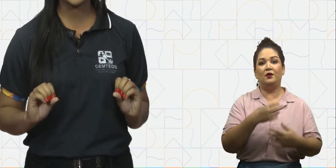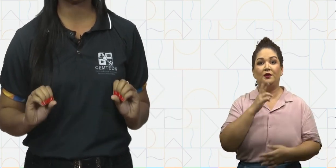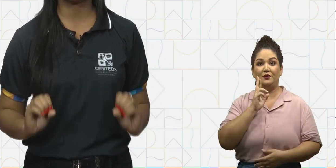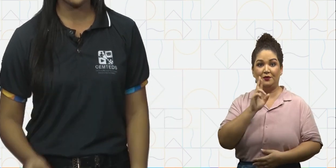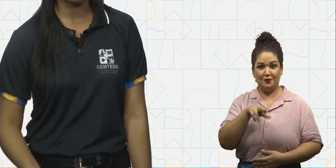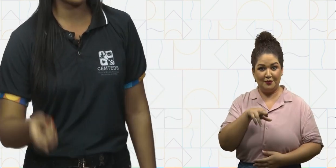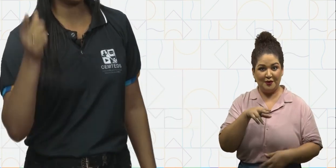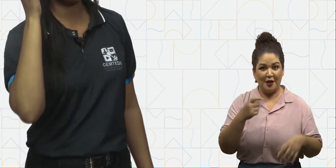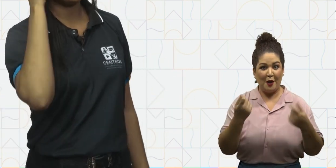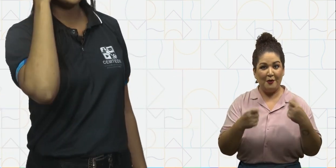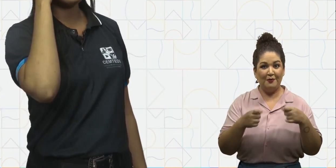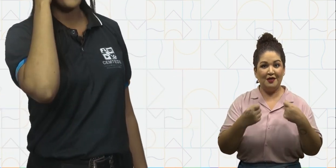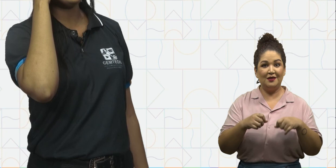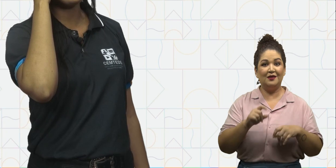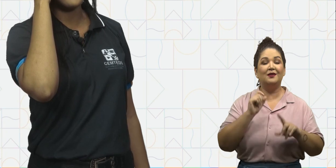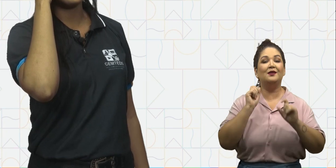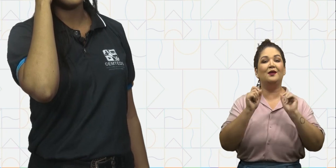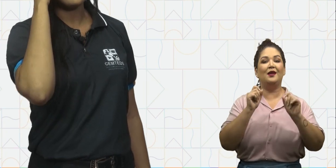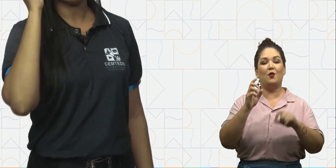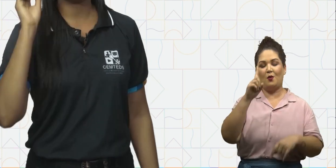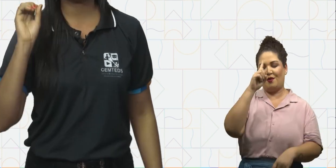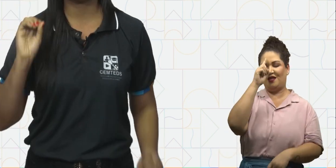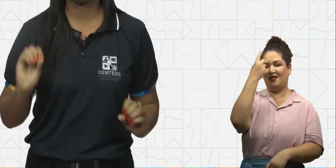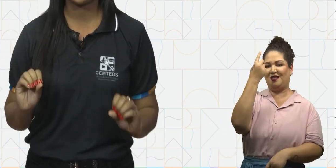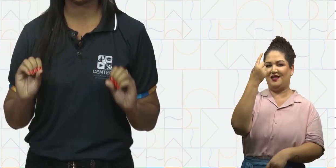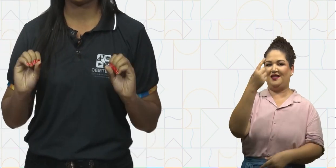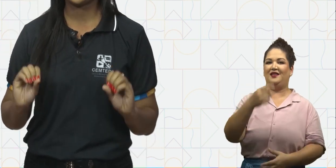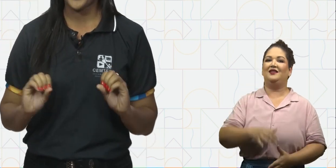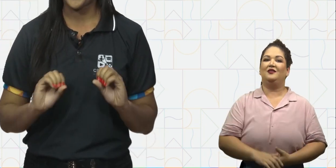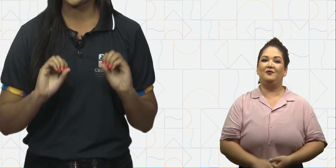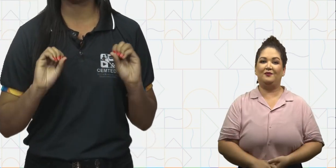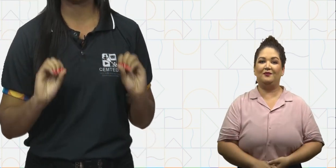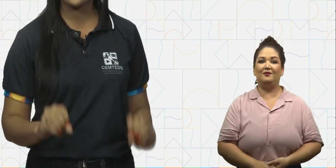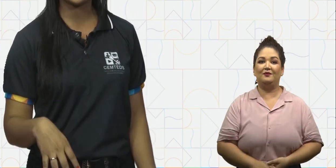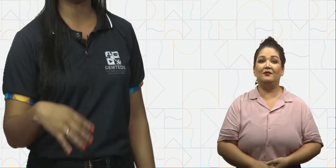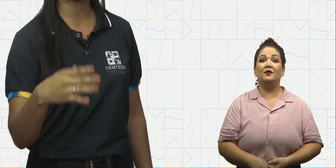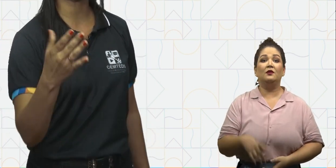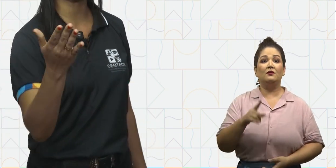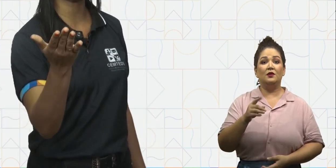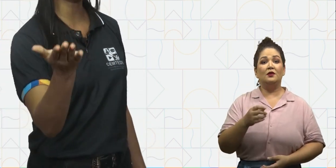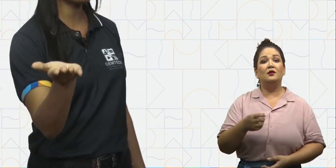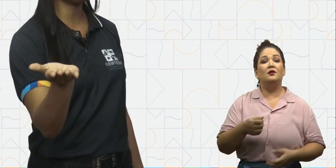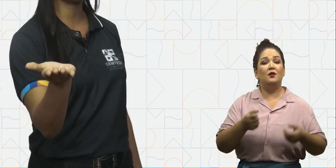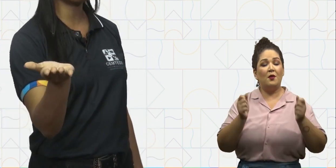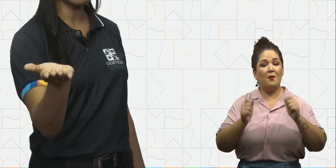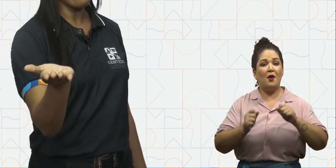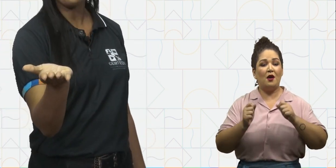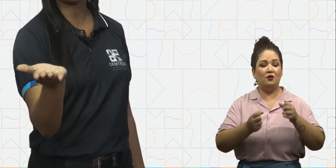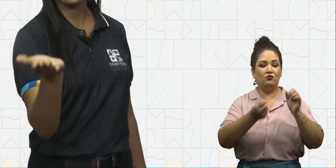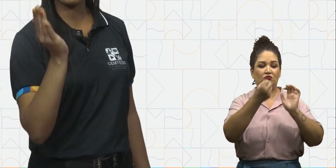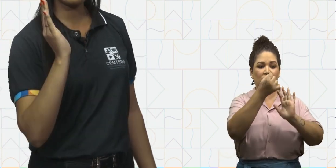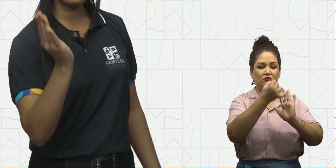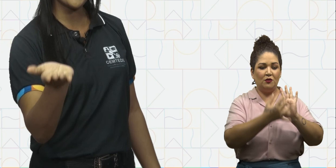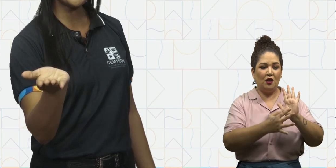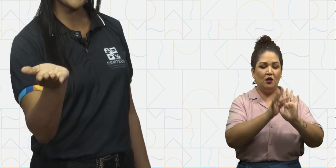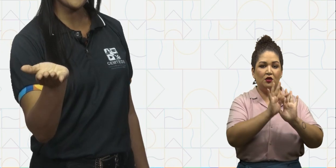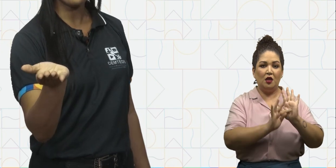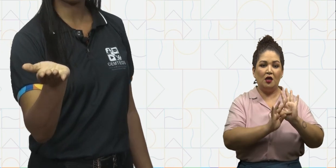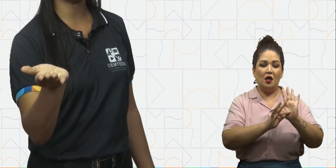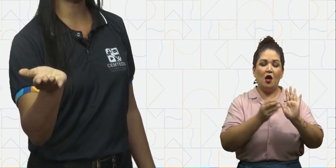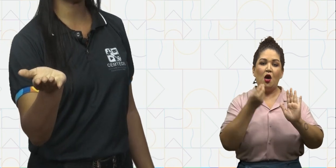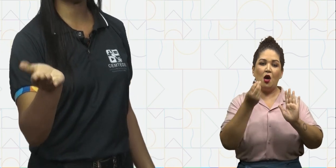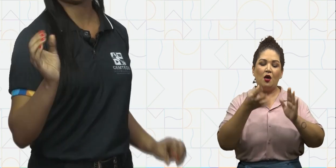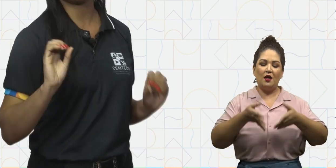É fácil, basta ter uma ideia. Você pode contar a história do seu nascimento ou de como